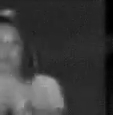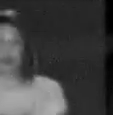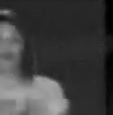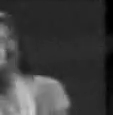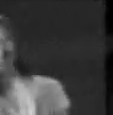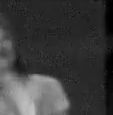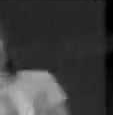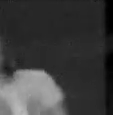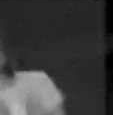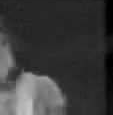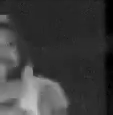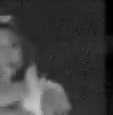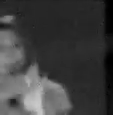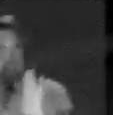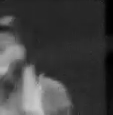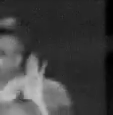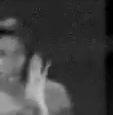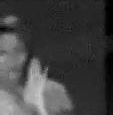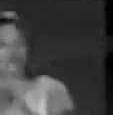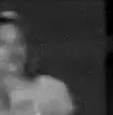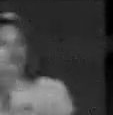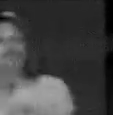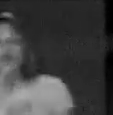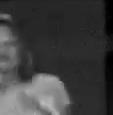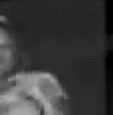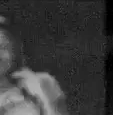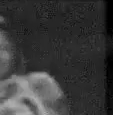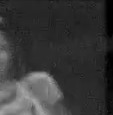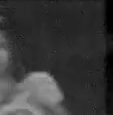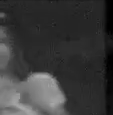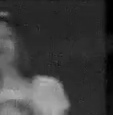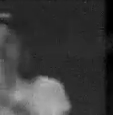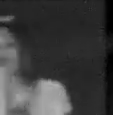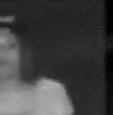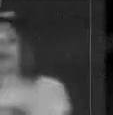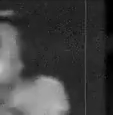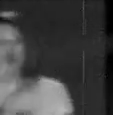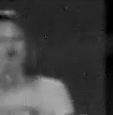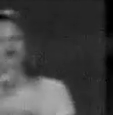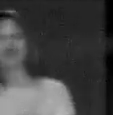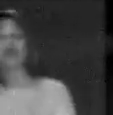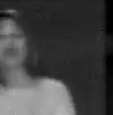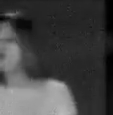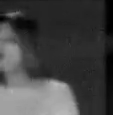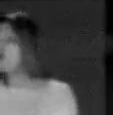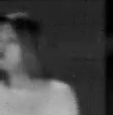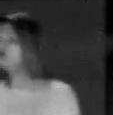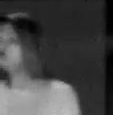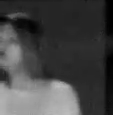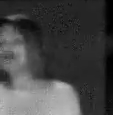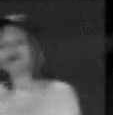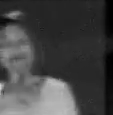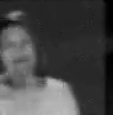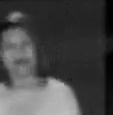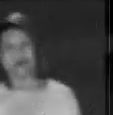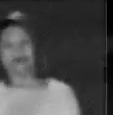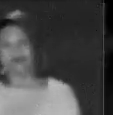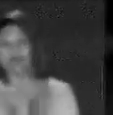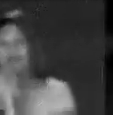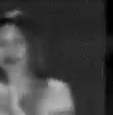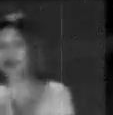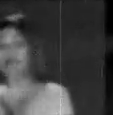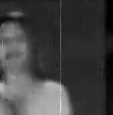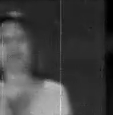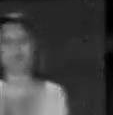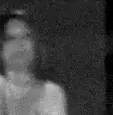criar um fundo nacional de premiação das unidades de saúde, os postos de saúde, que atingirem metas antecipadamente anunciadas,